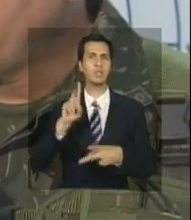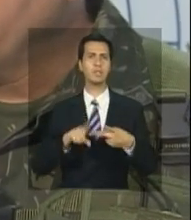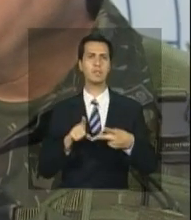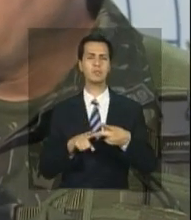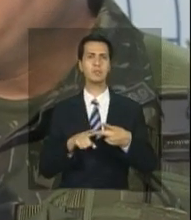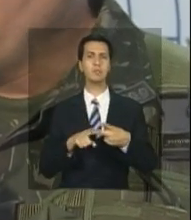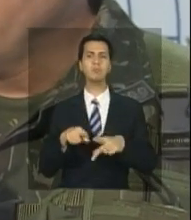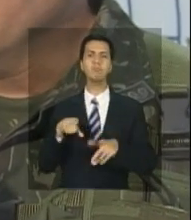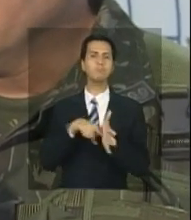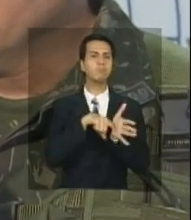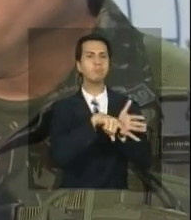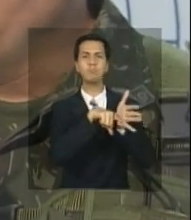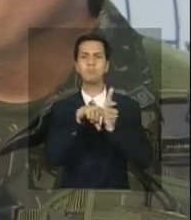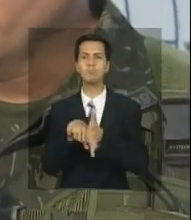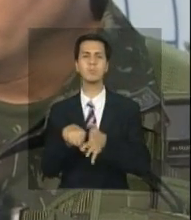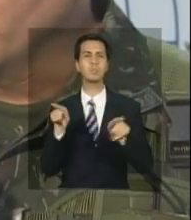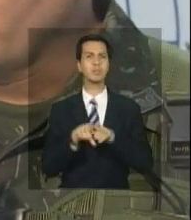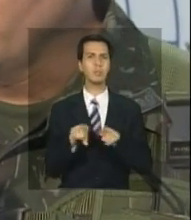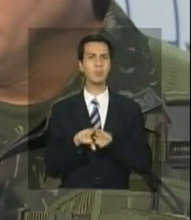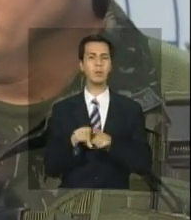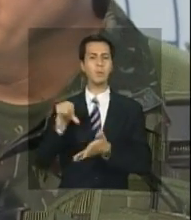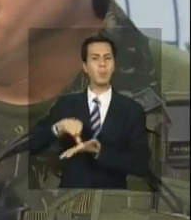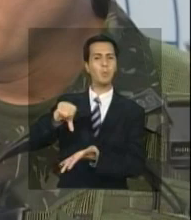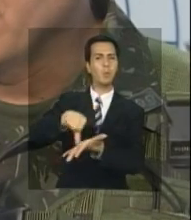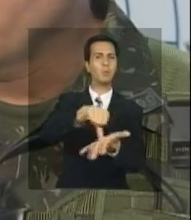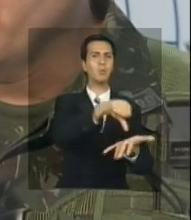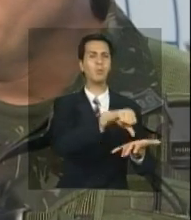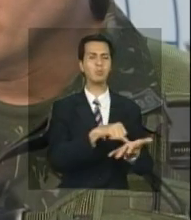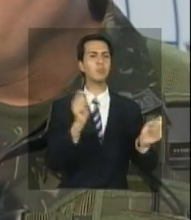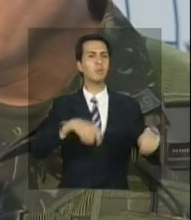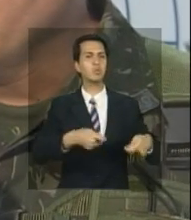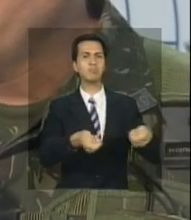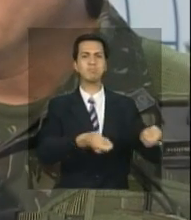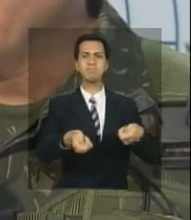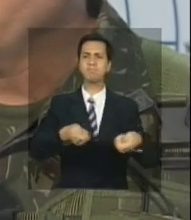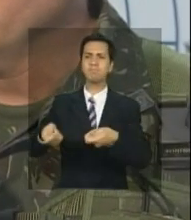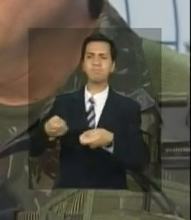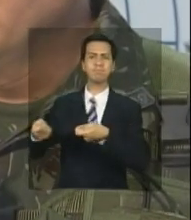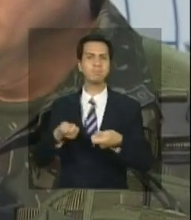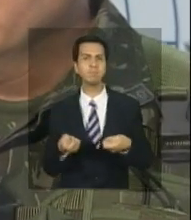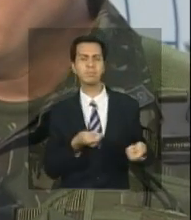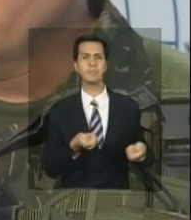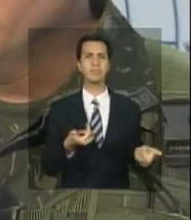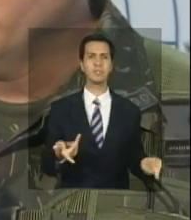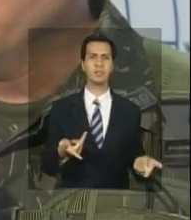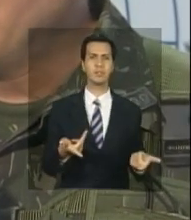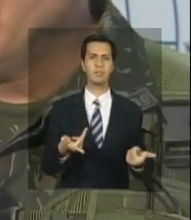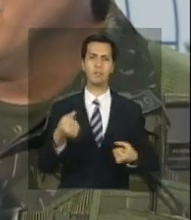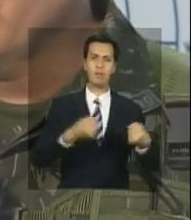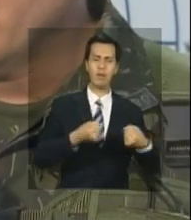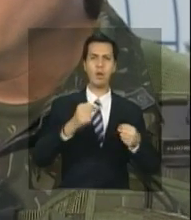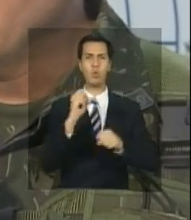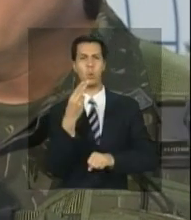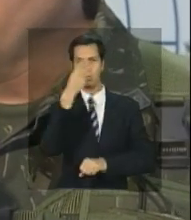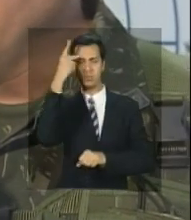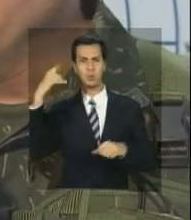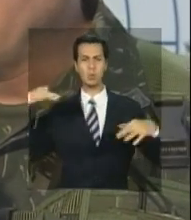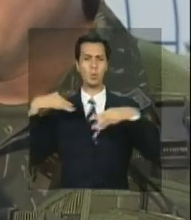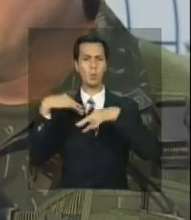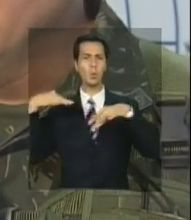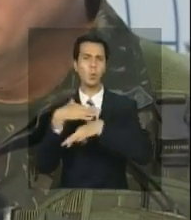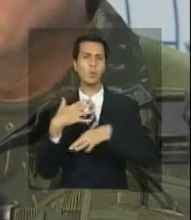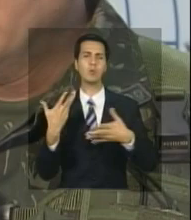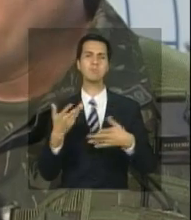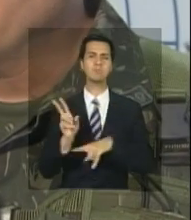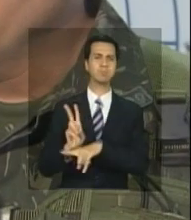de checkpoints, né, postos de controle de trânsito de viaturas e de pedestres. São ações mais direcionadas, eu diria,